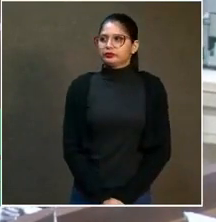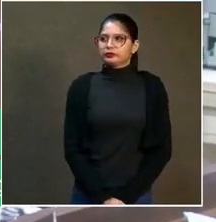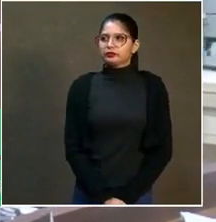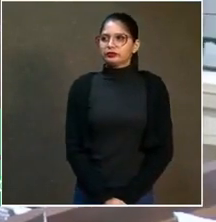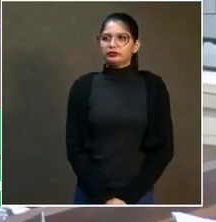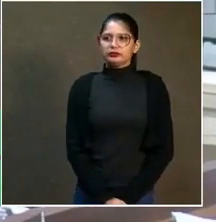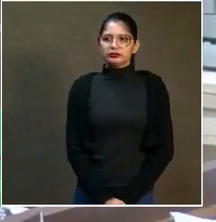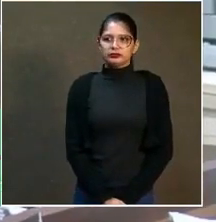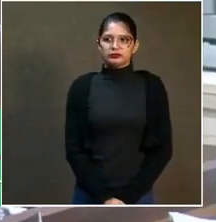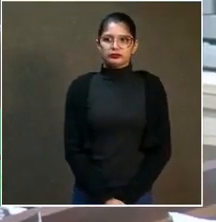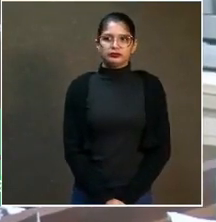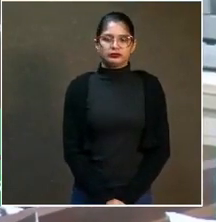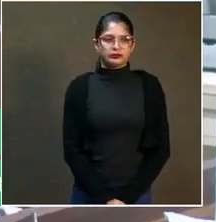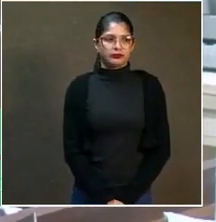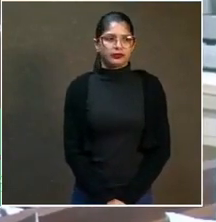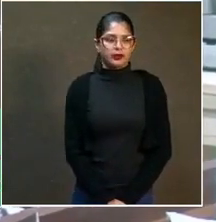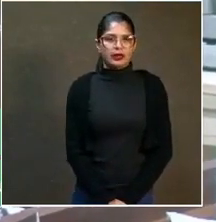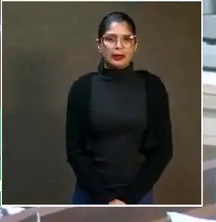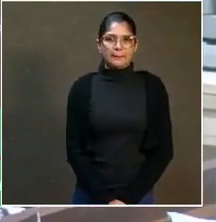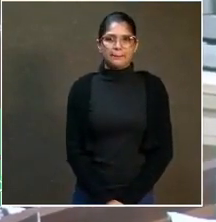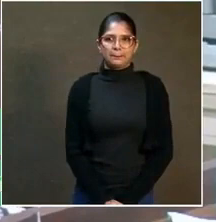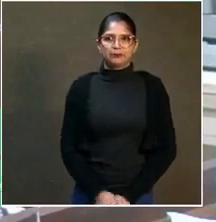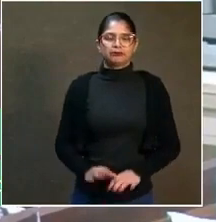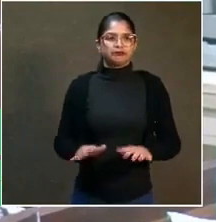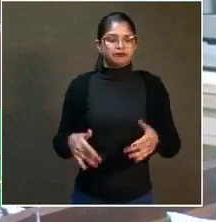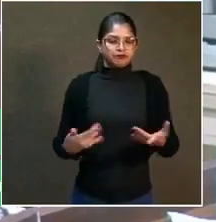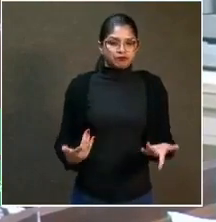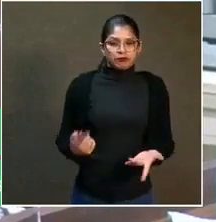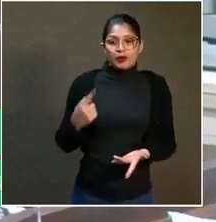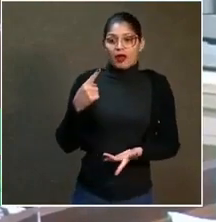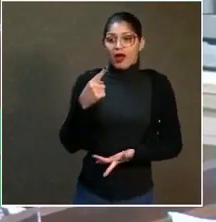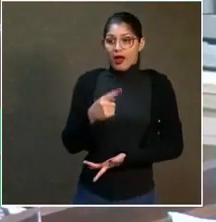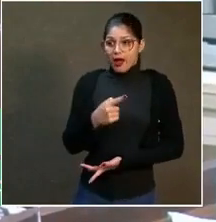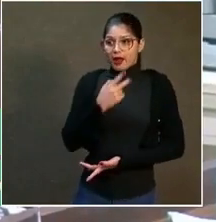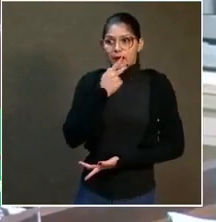Se submeter a um relacionamento,